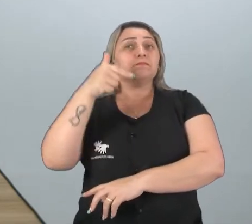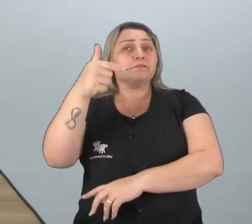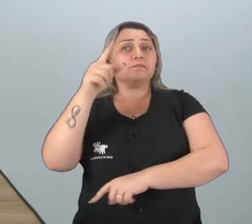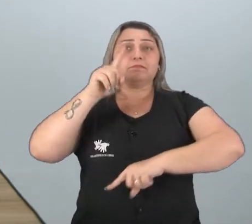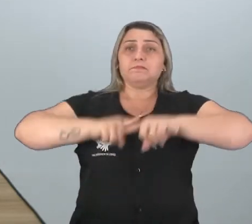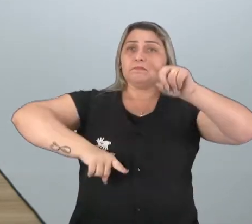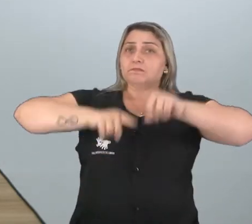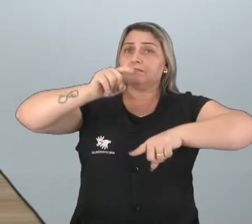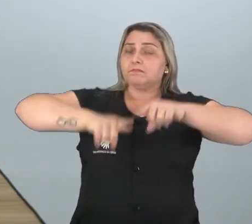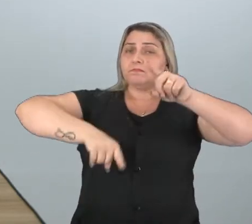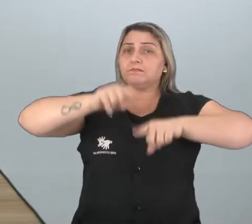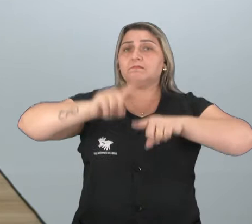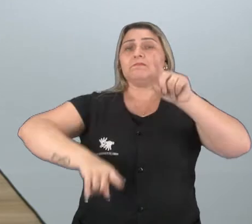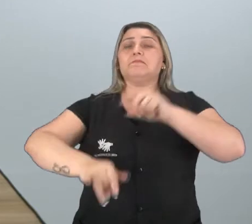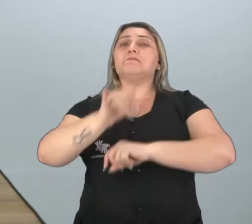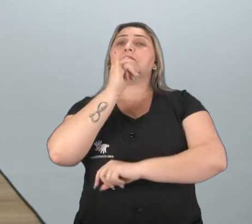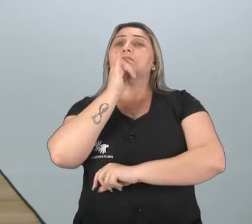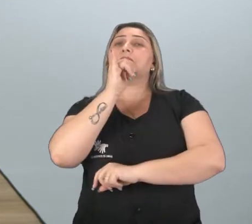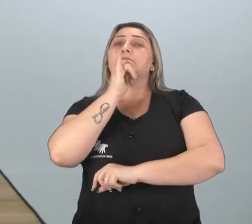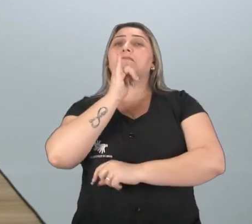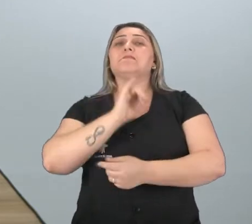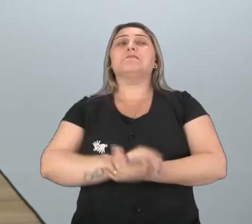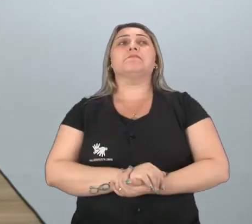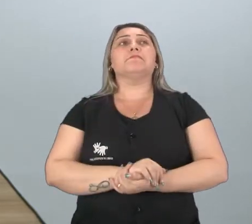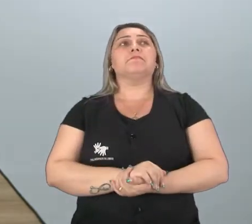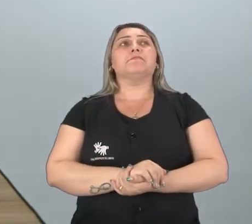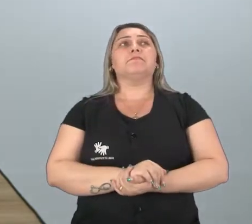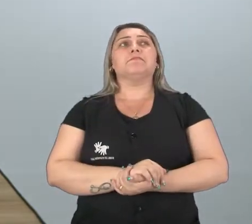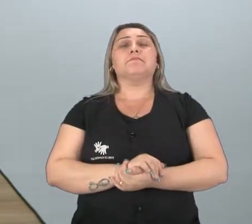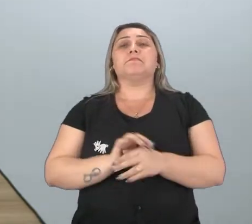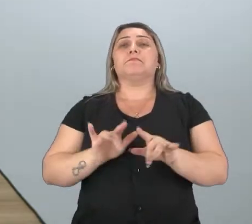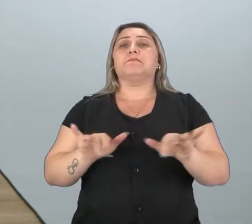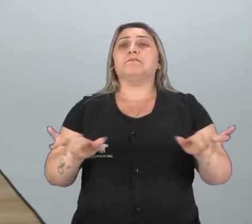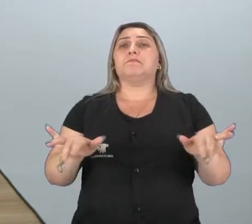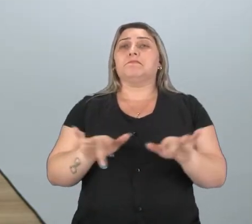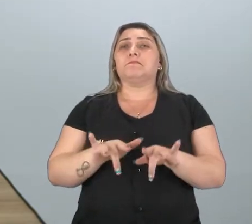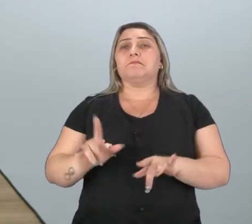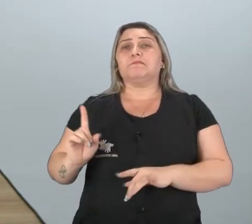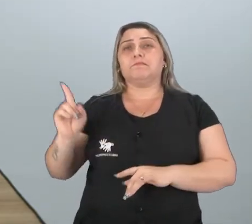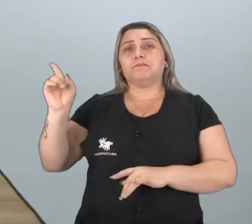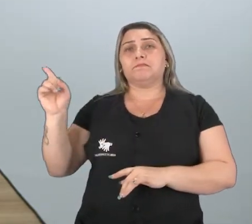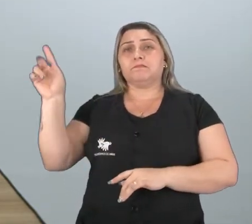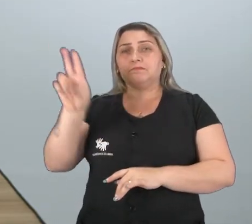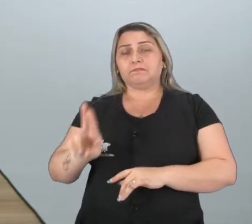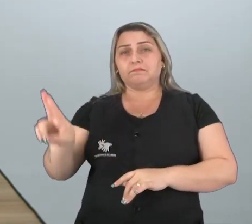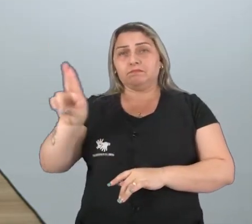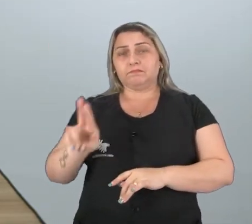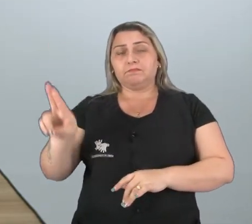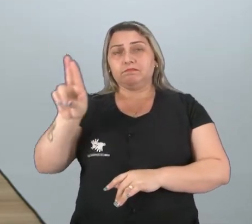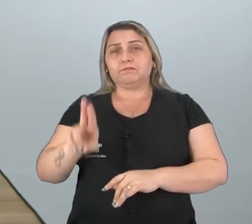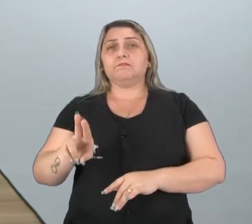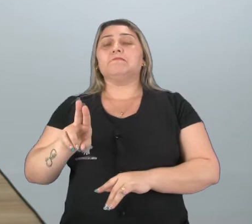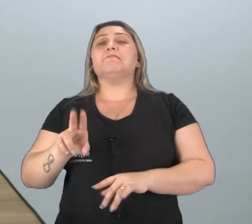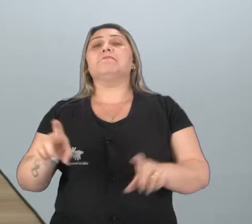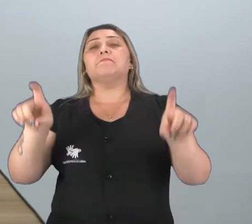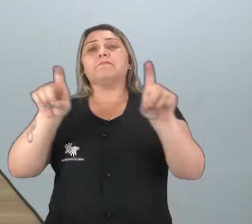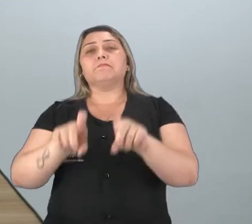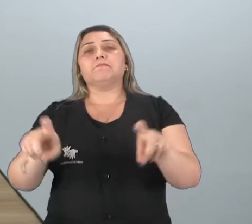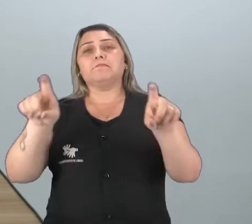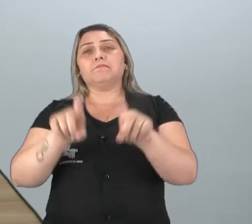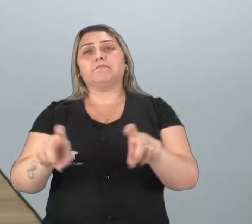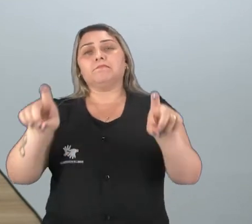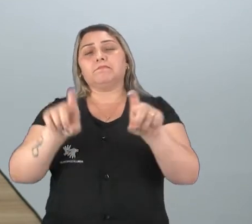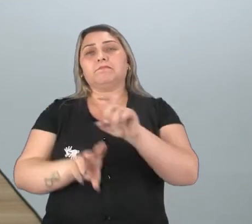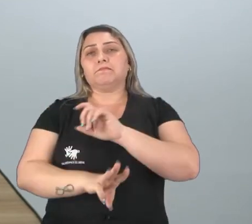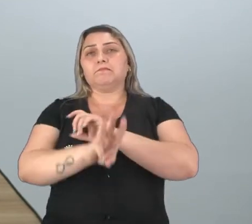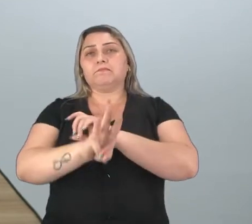outros objetos, como por exemplo, no teclado que utilizamos no computador, né?